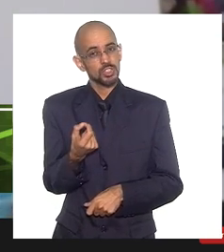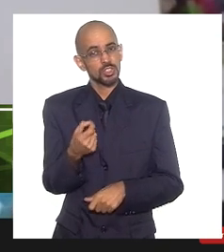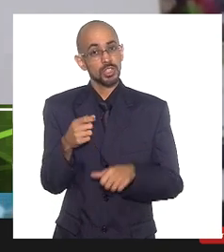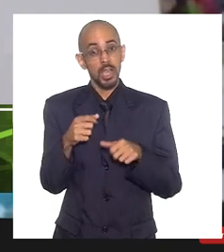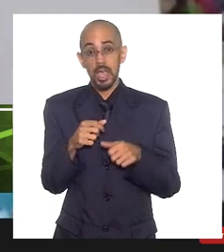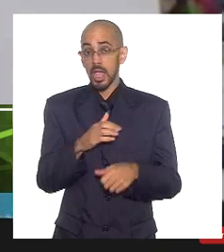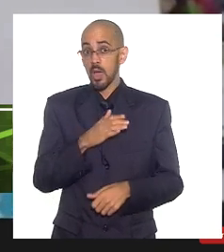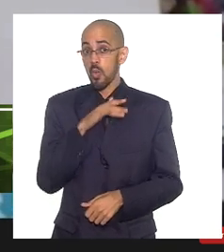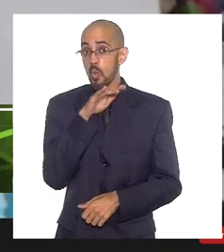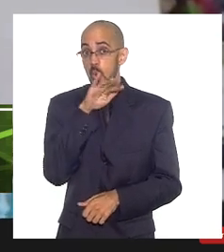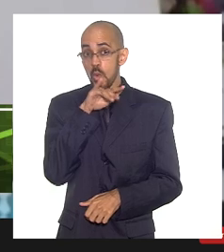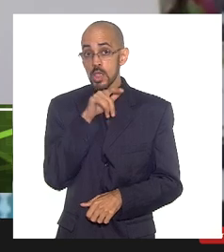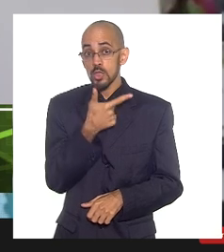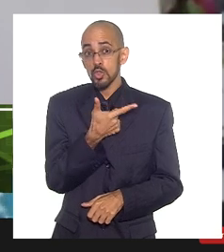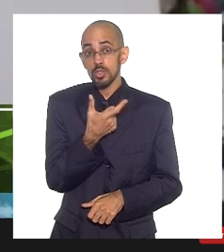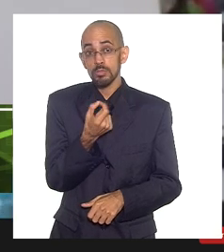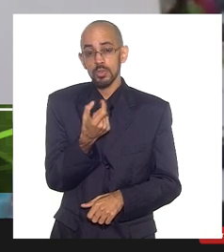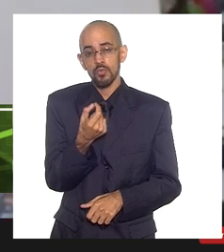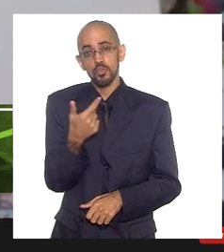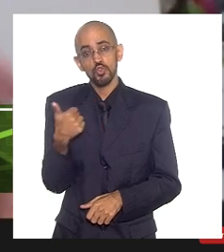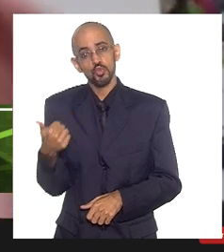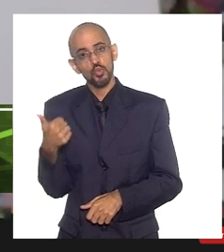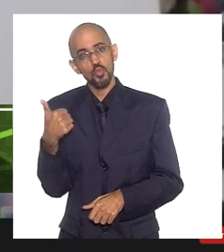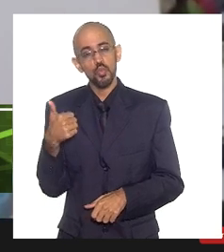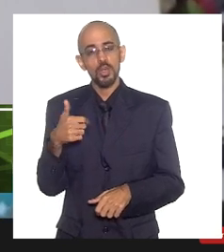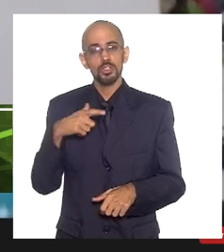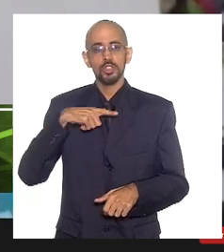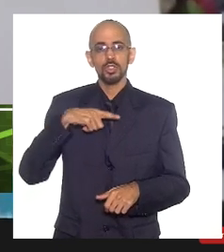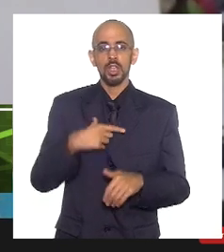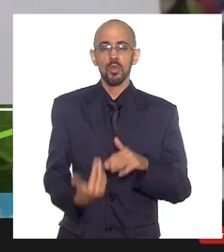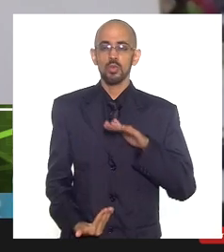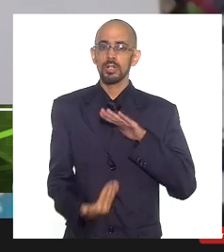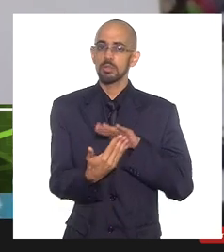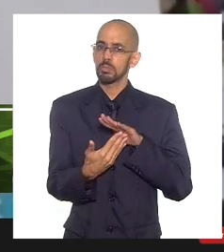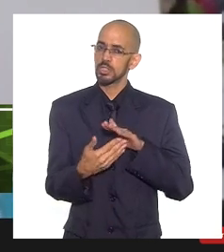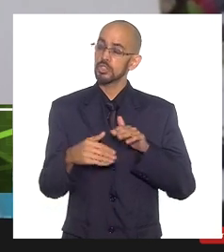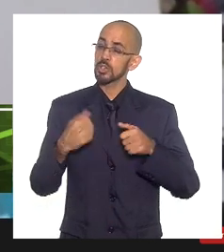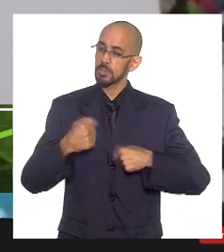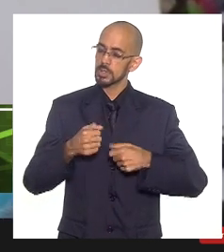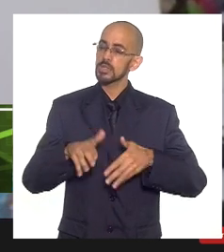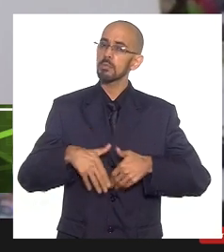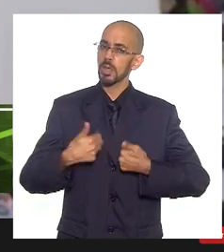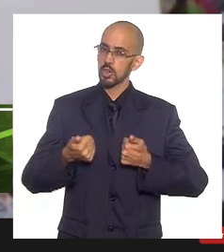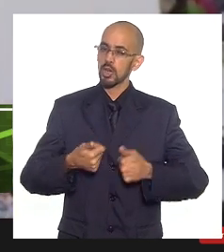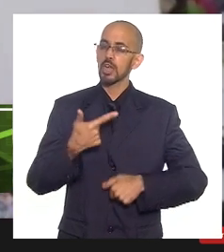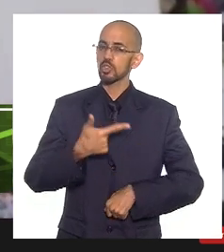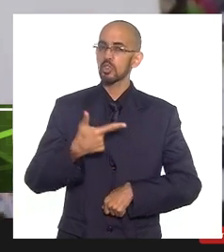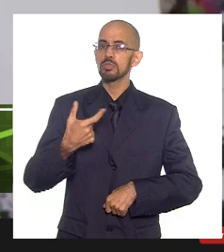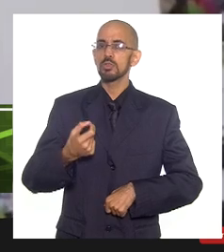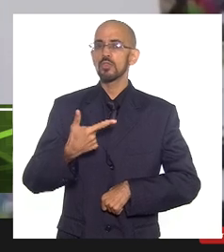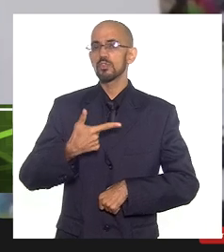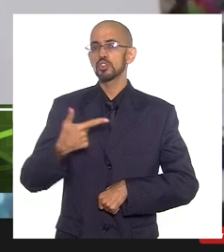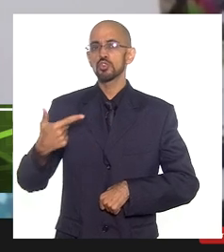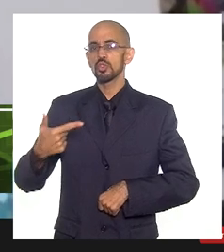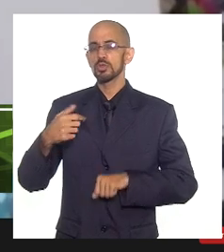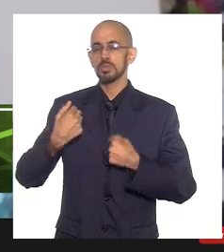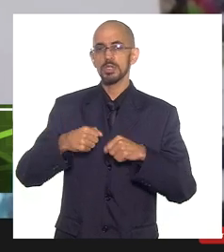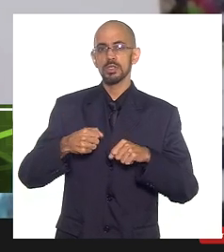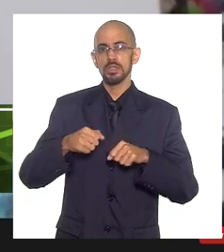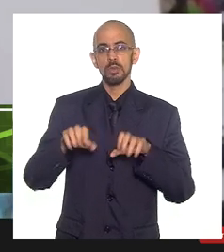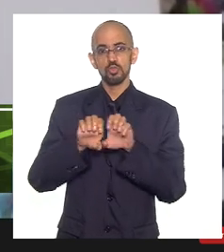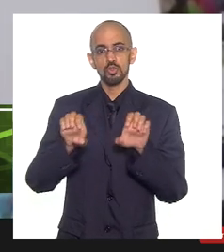limites para melhorar este retrato e a gente precisa muito olhar para 2022 já para pensar como estruturar os